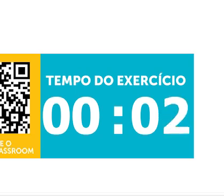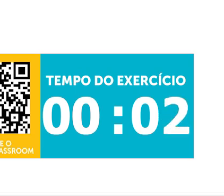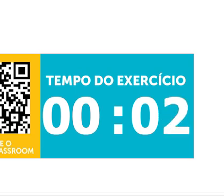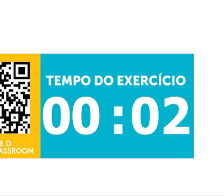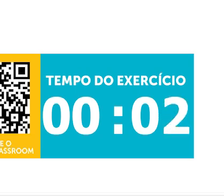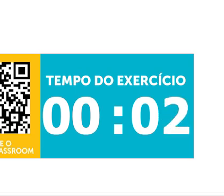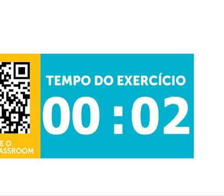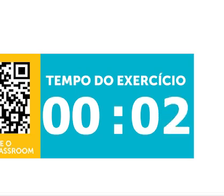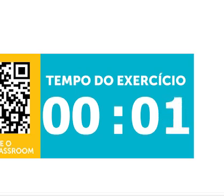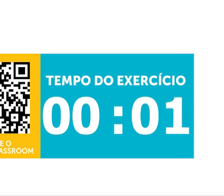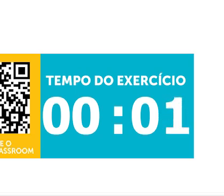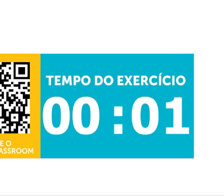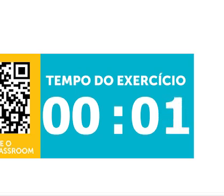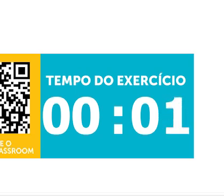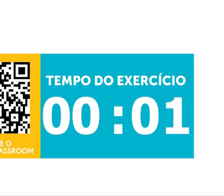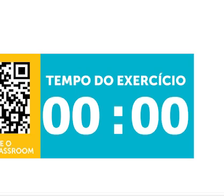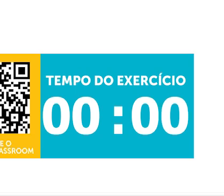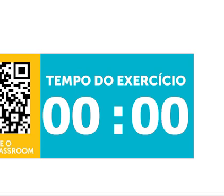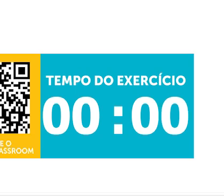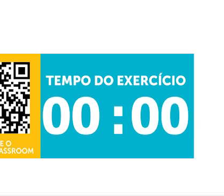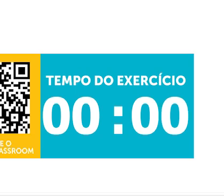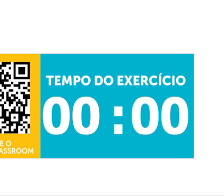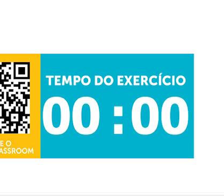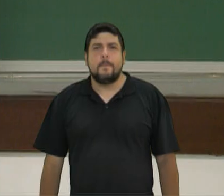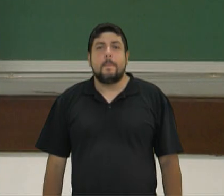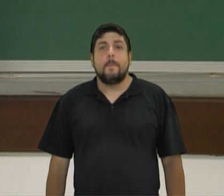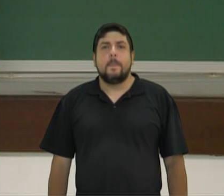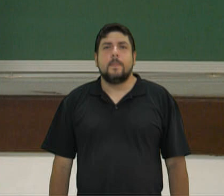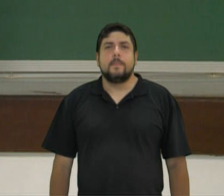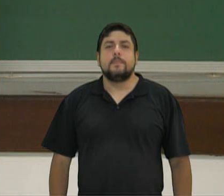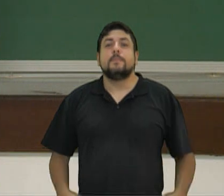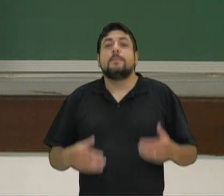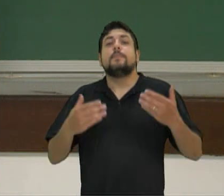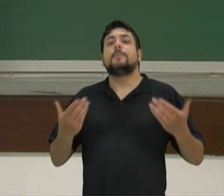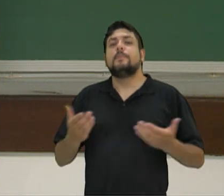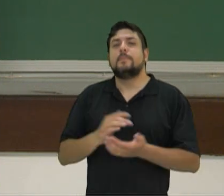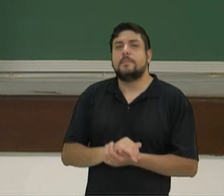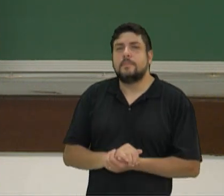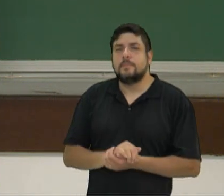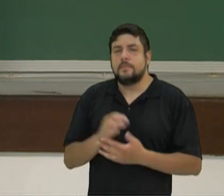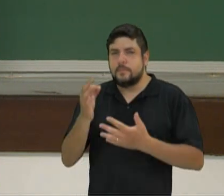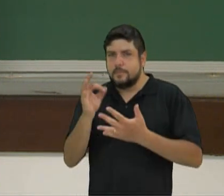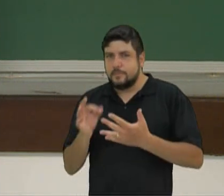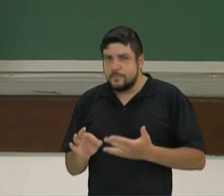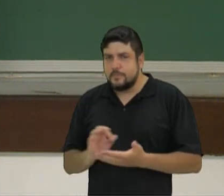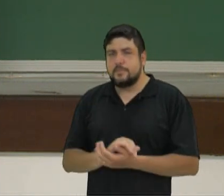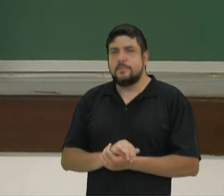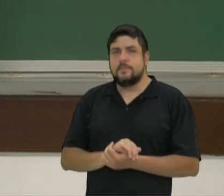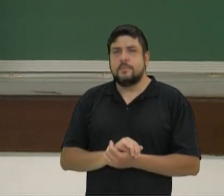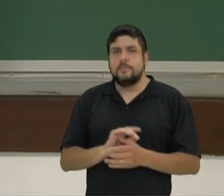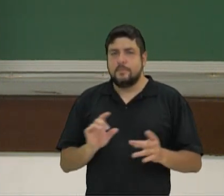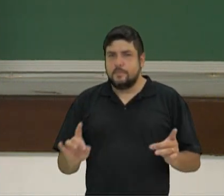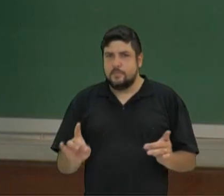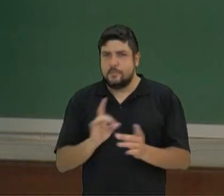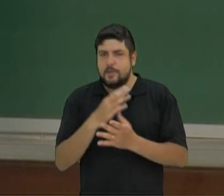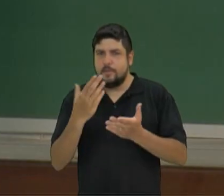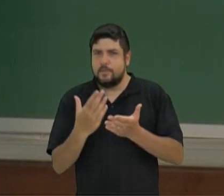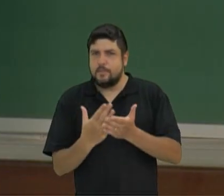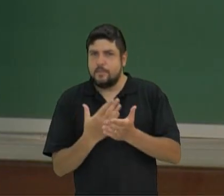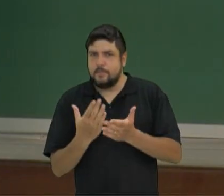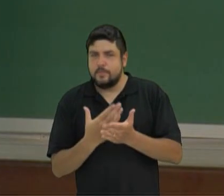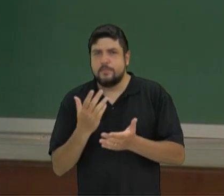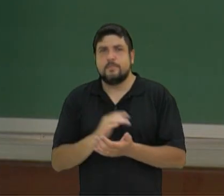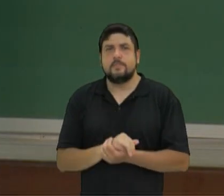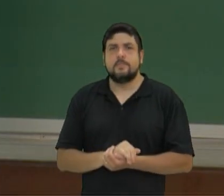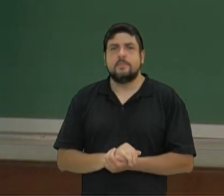E aí, corrigiu? Tá com o caderno todo caprichado? Vamos começar nossa